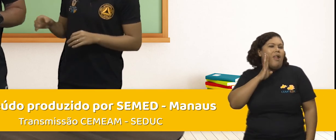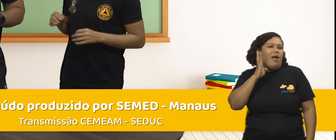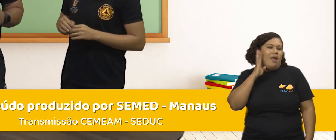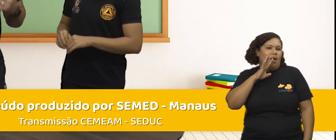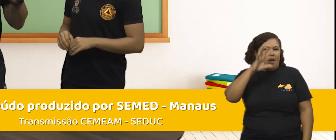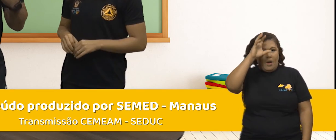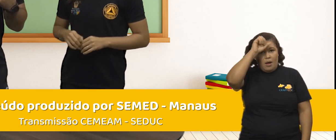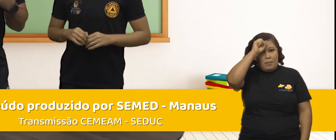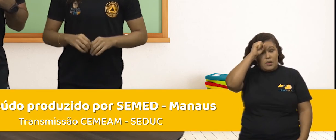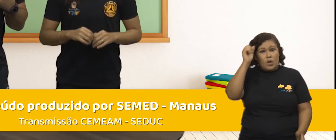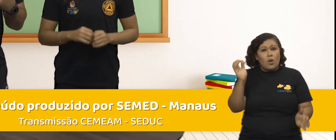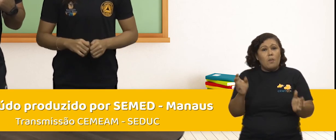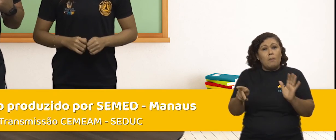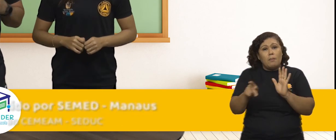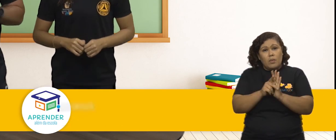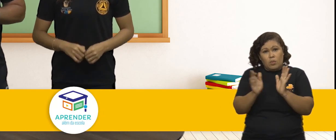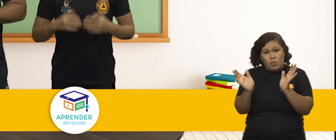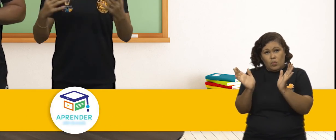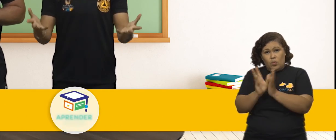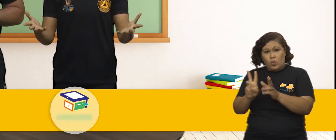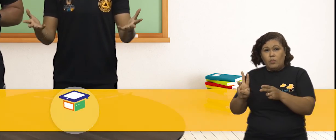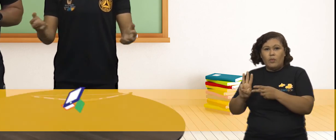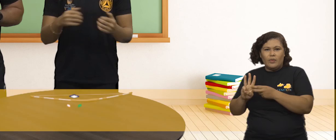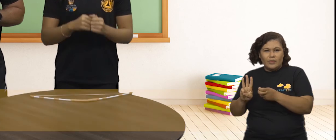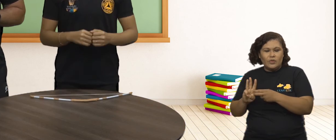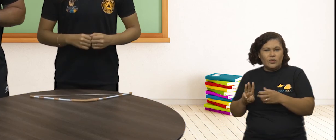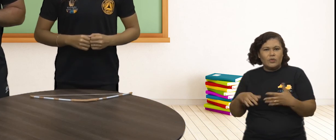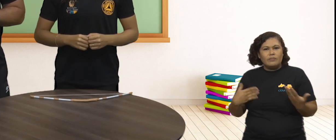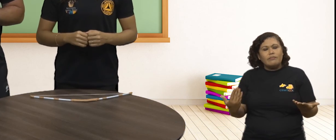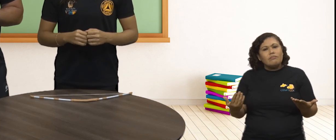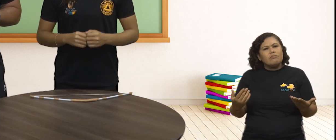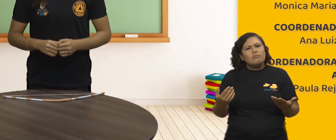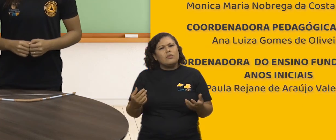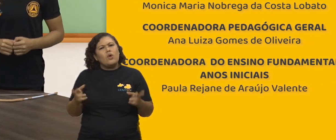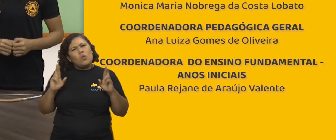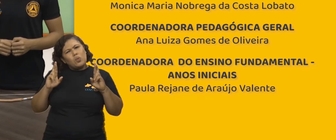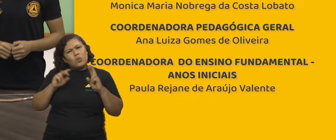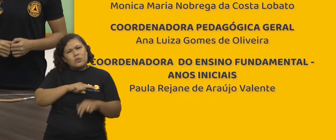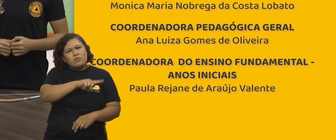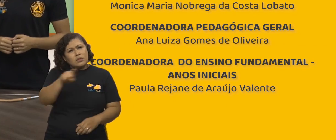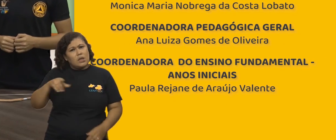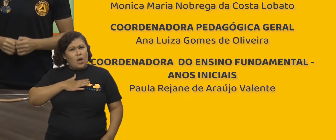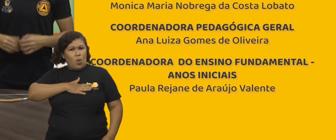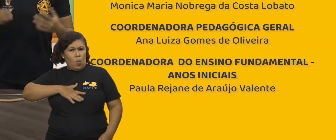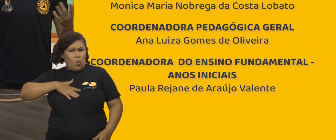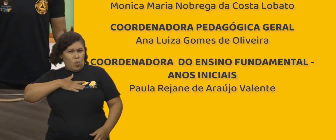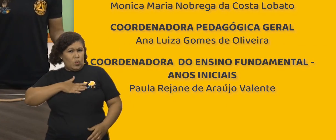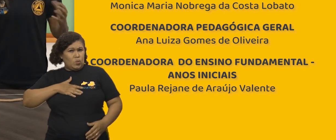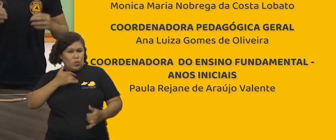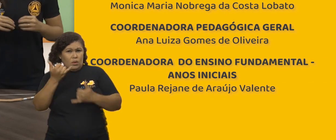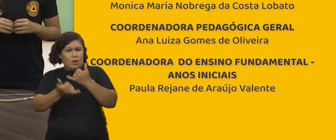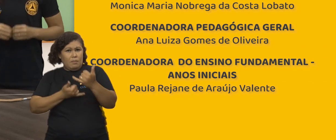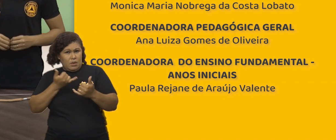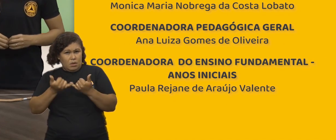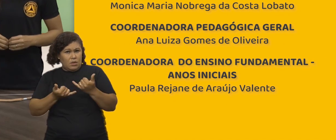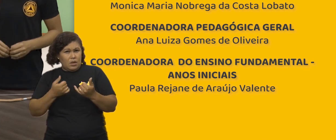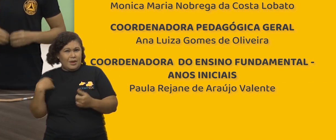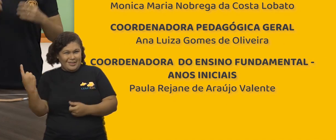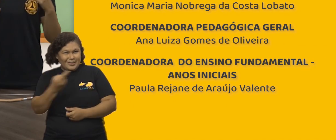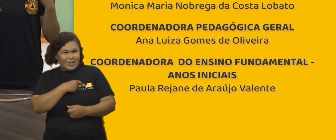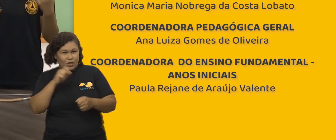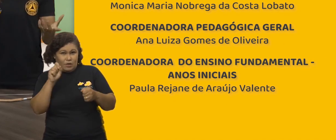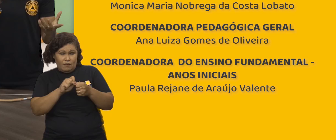dos povos indígenas Kala-Palo. Então, turma, eu espero que vocês tenham gostado dos jogos que conhecemos e até